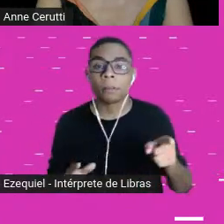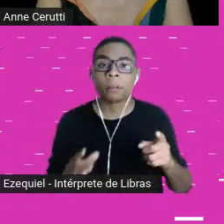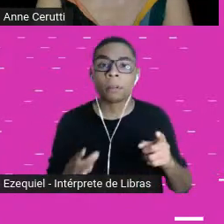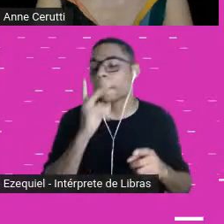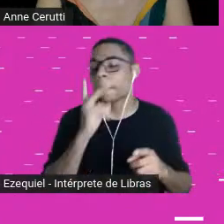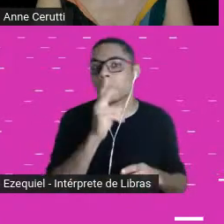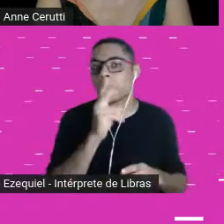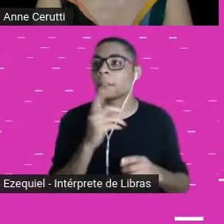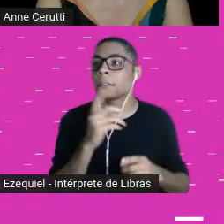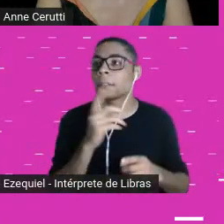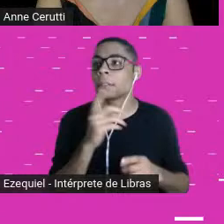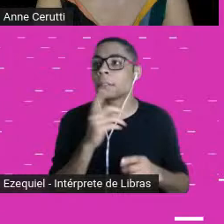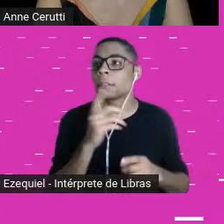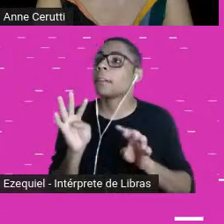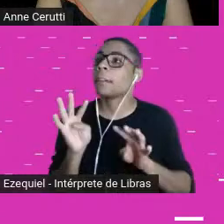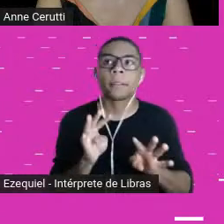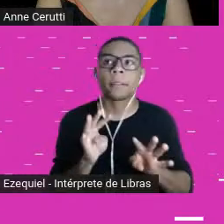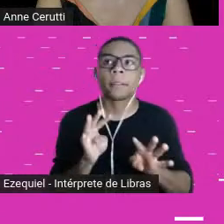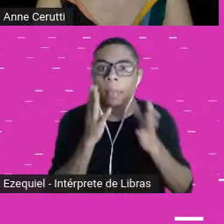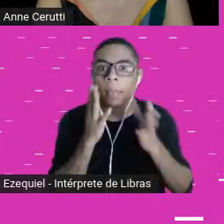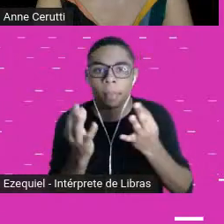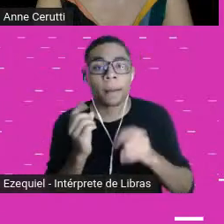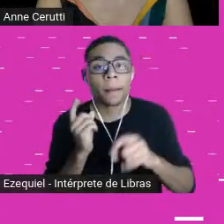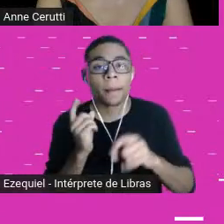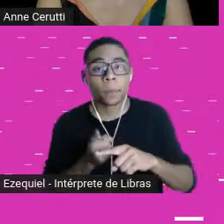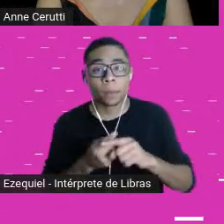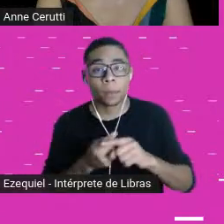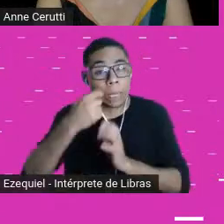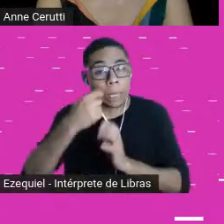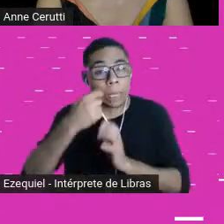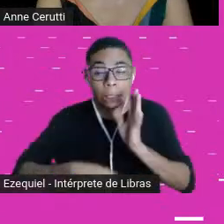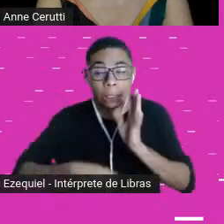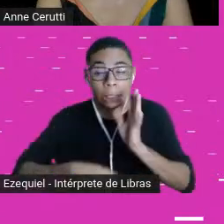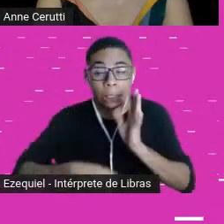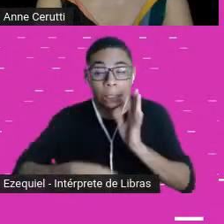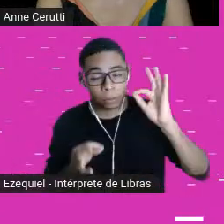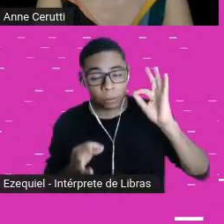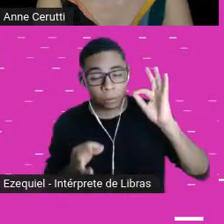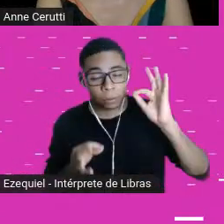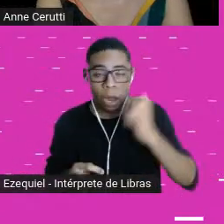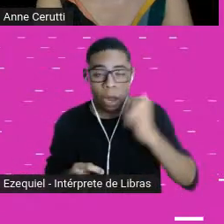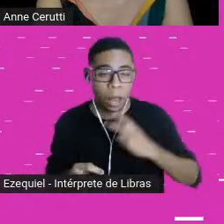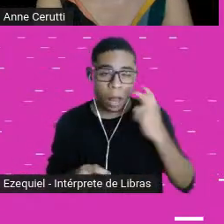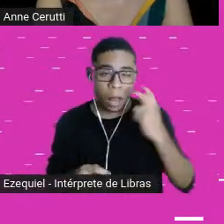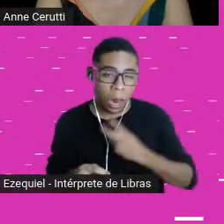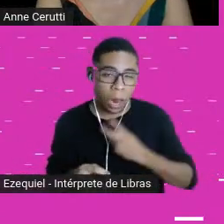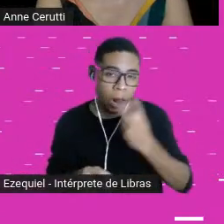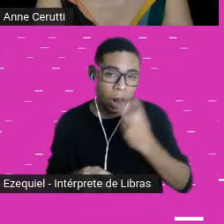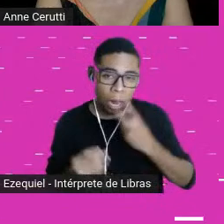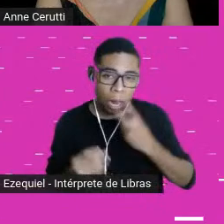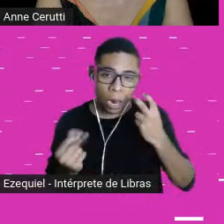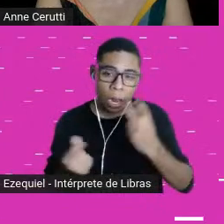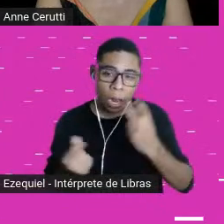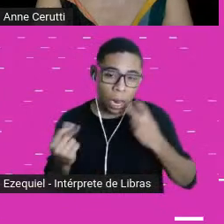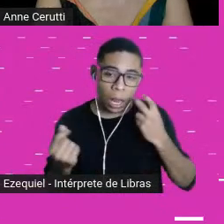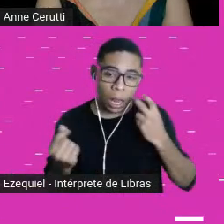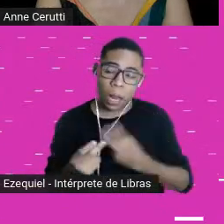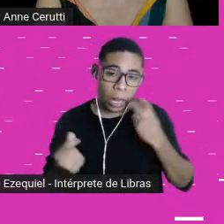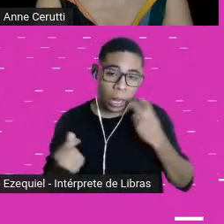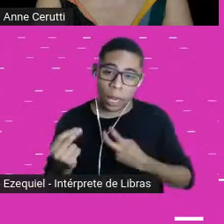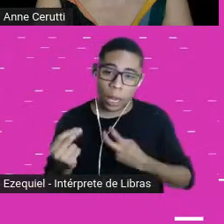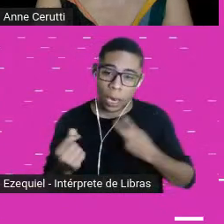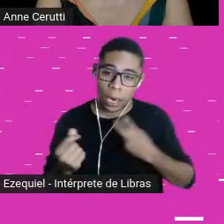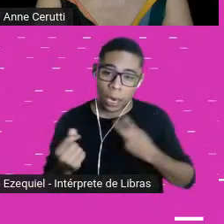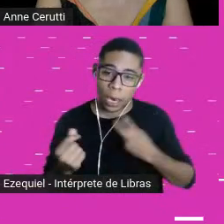muito gigantescos, né? Então era você conseguir por um tempo imenso ali, às vezes ficava 2 horas, né, cada